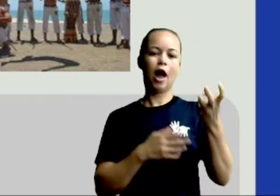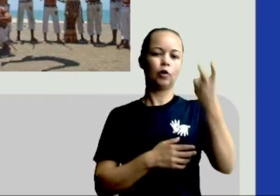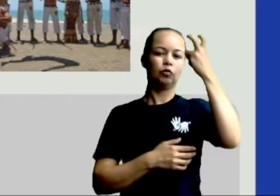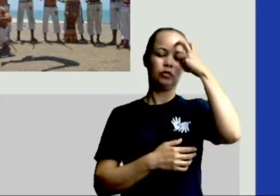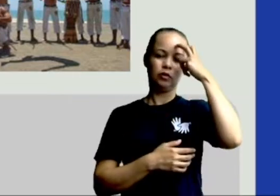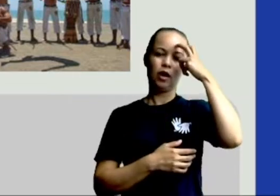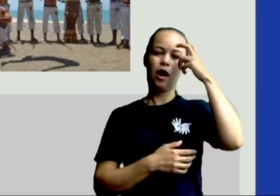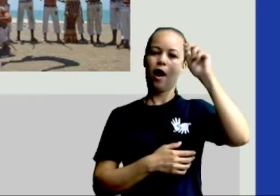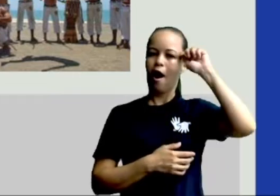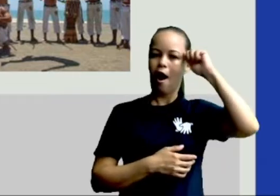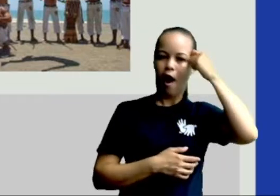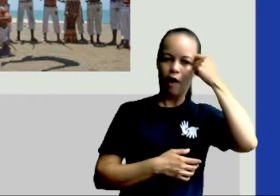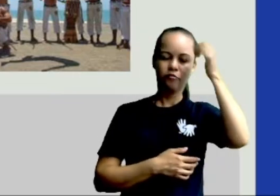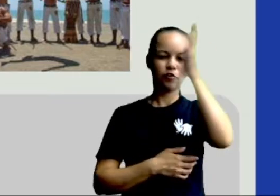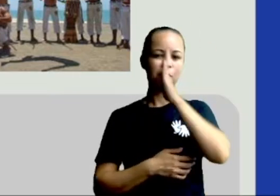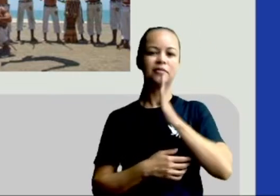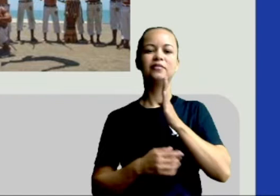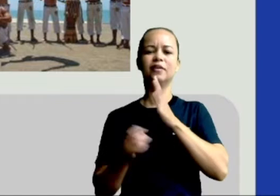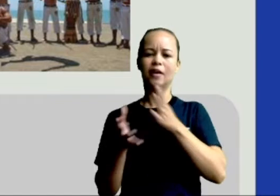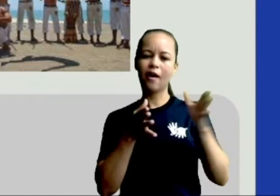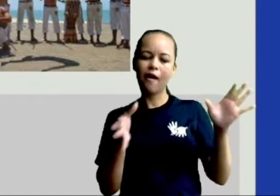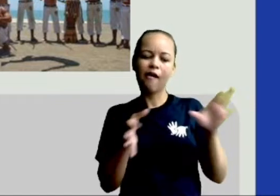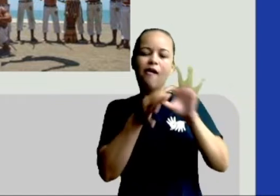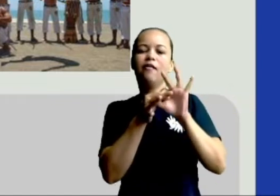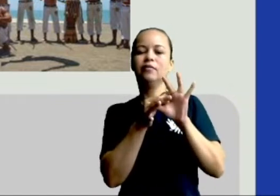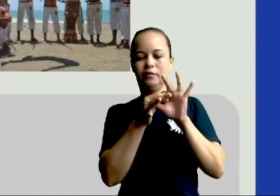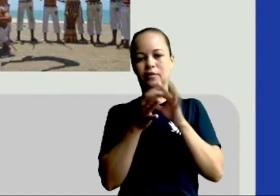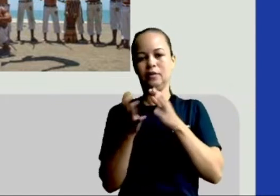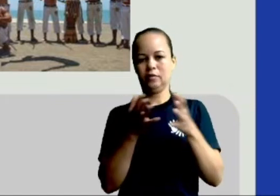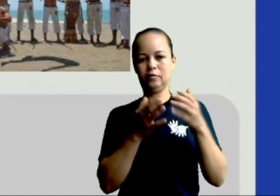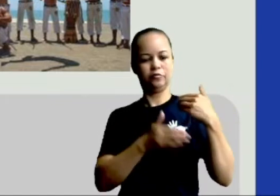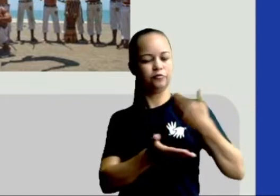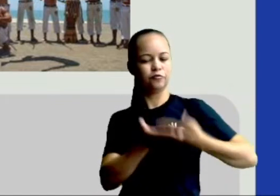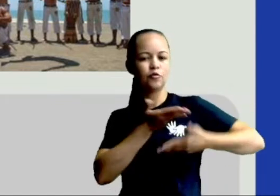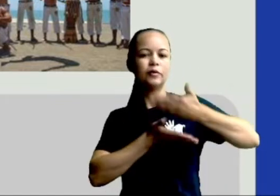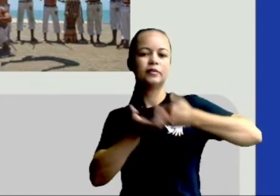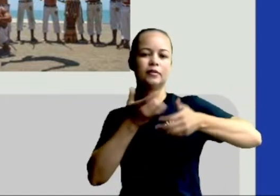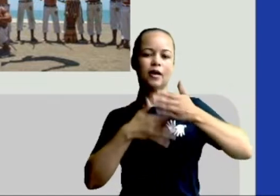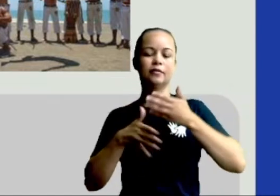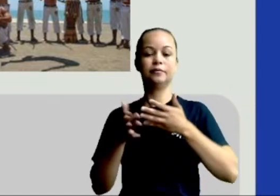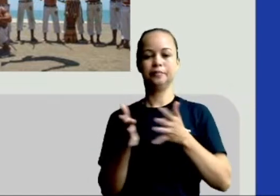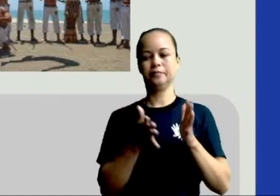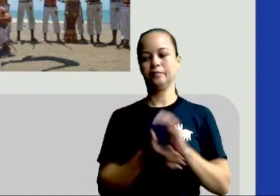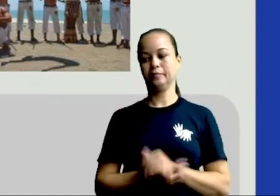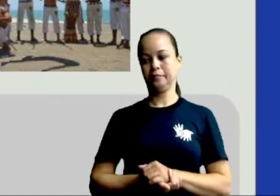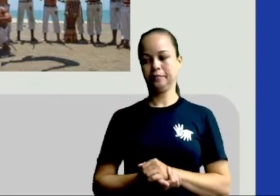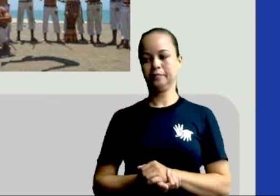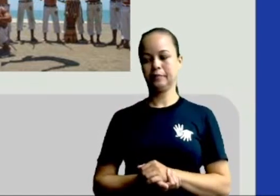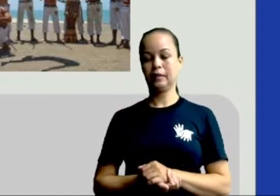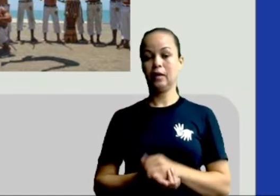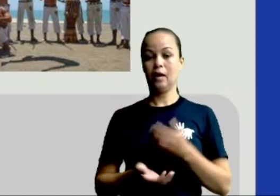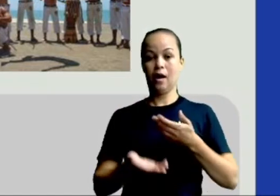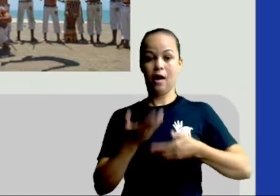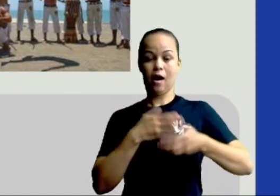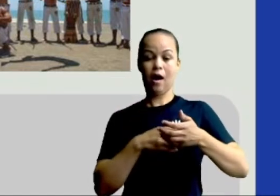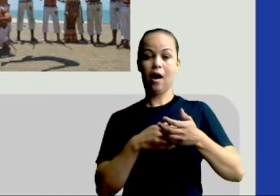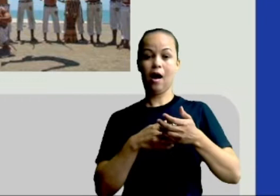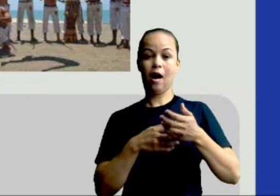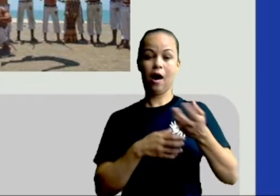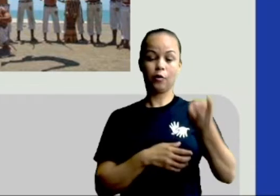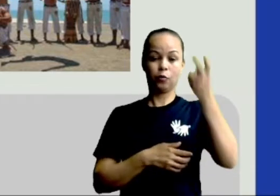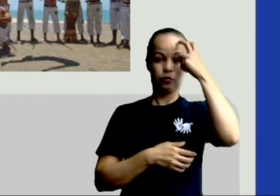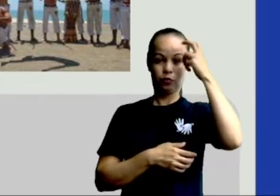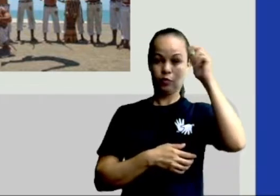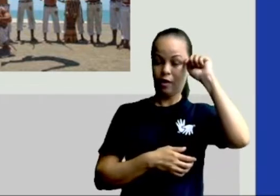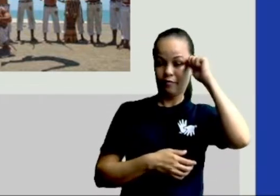nossa cultura brasileira influenciada pela cultura africana, tá? A cultura africana está presente no nosso cotidiano por